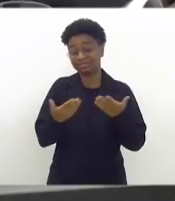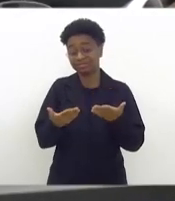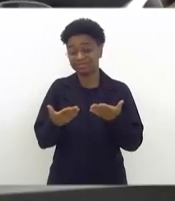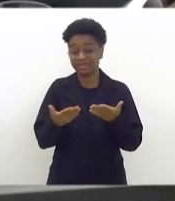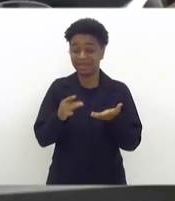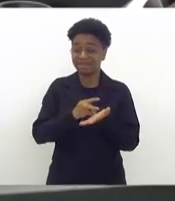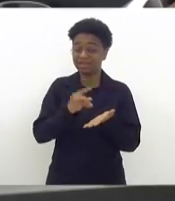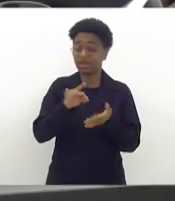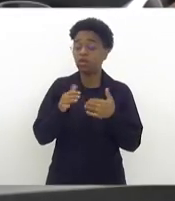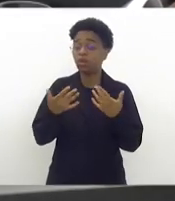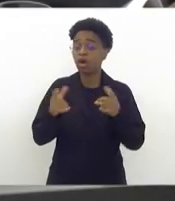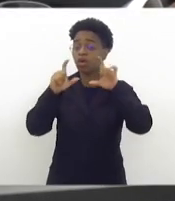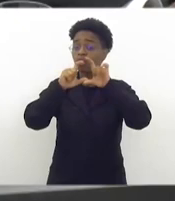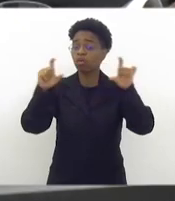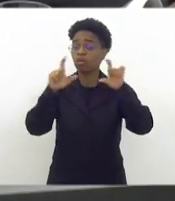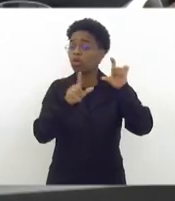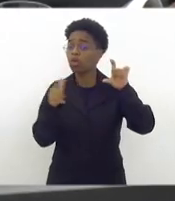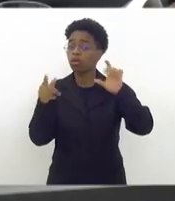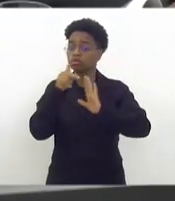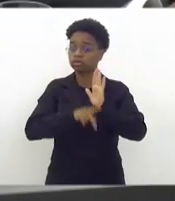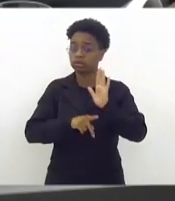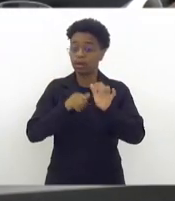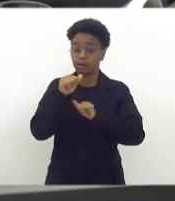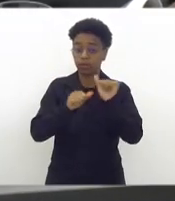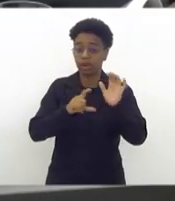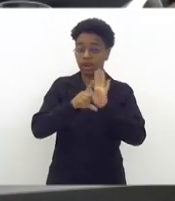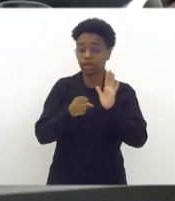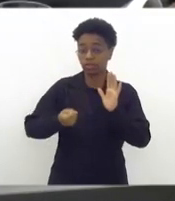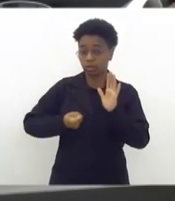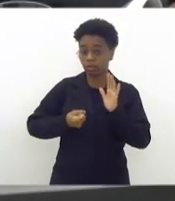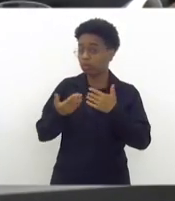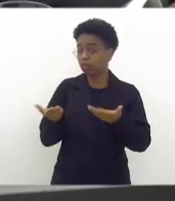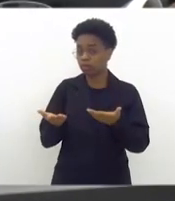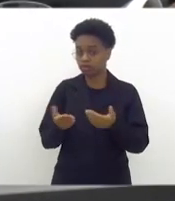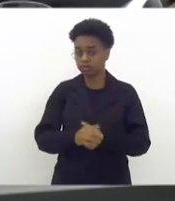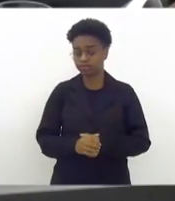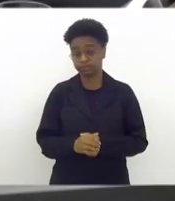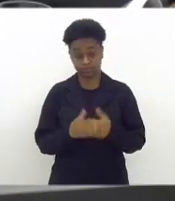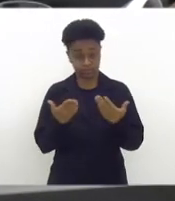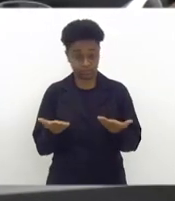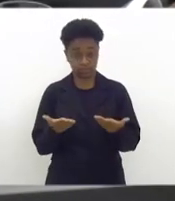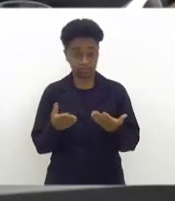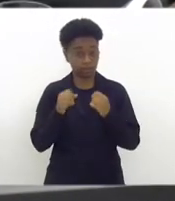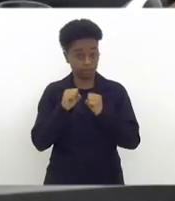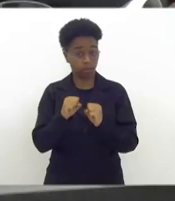verdade, qual é o título dos outros projetos? Altera a lei número tal. Altera a lei número tal. Então, poderiam